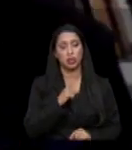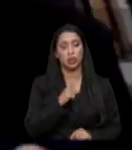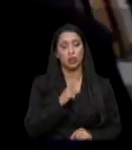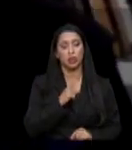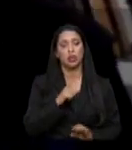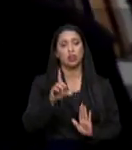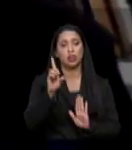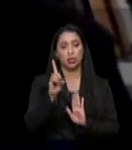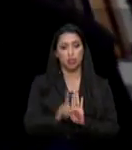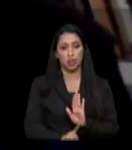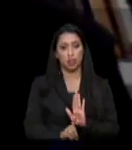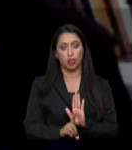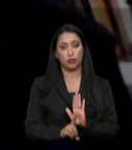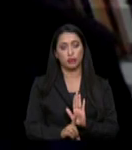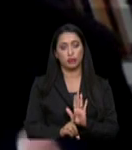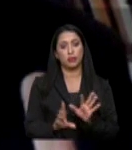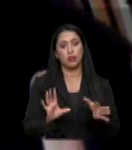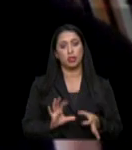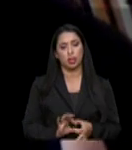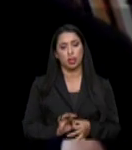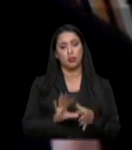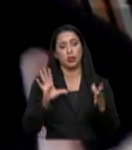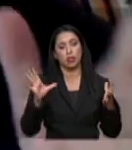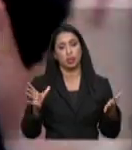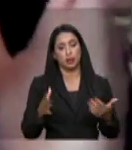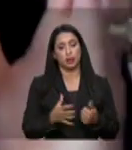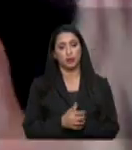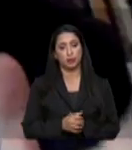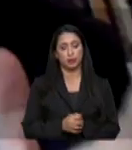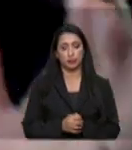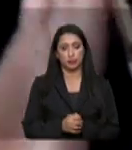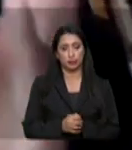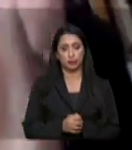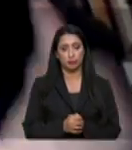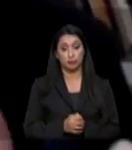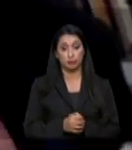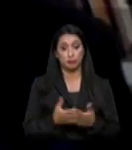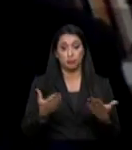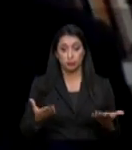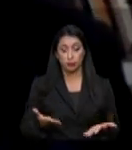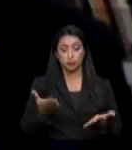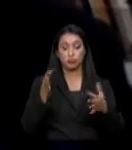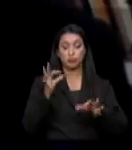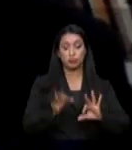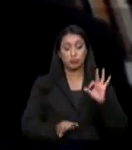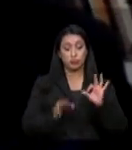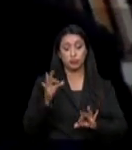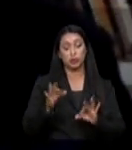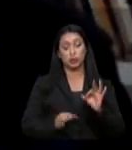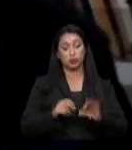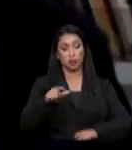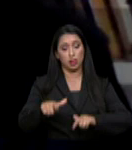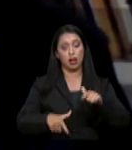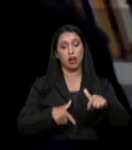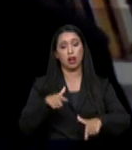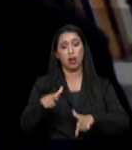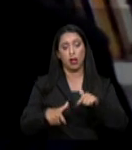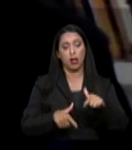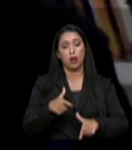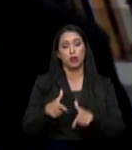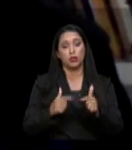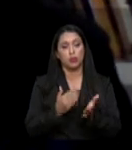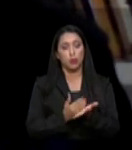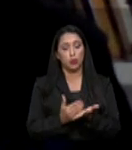direito democrático nesse sentido justiça se faça ao trabalho